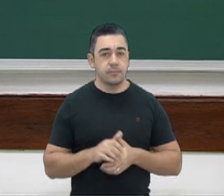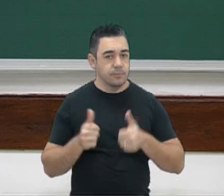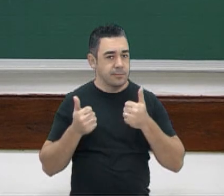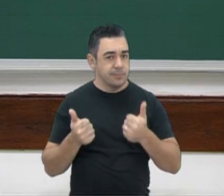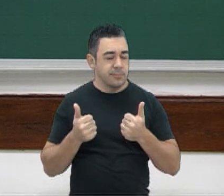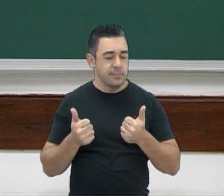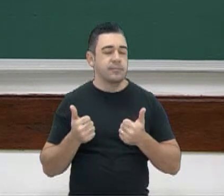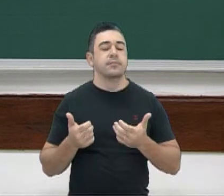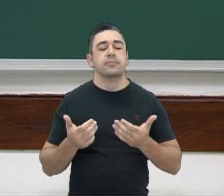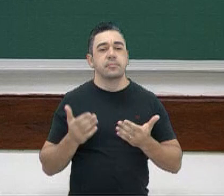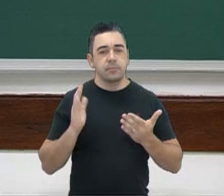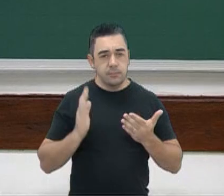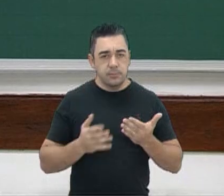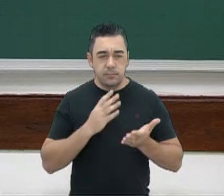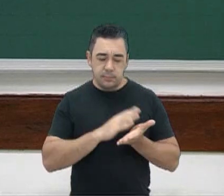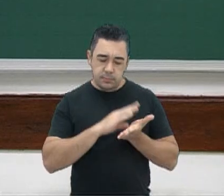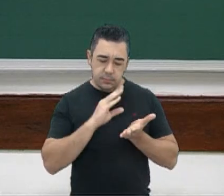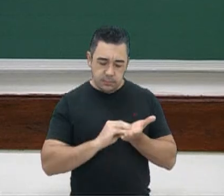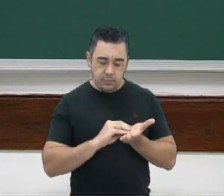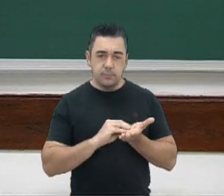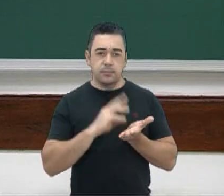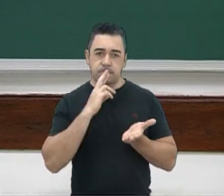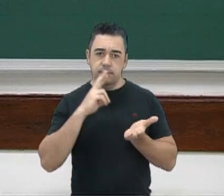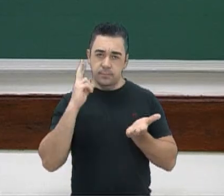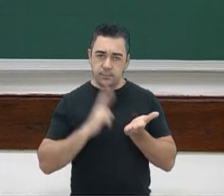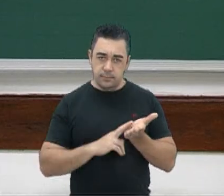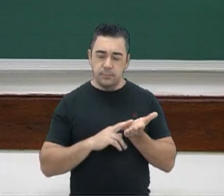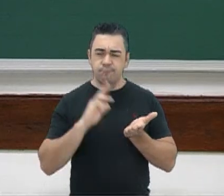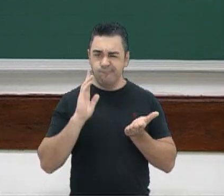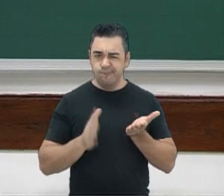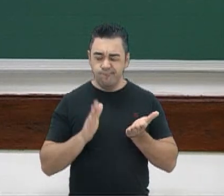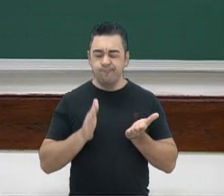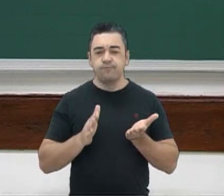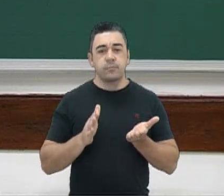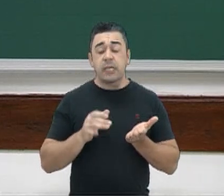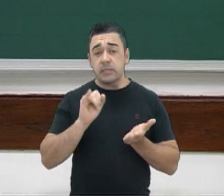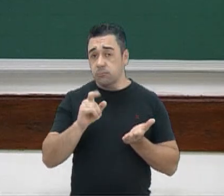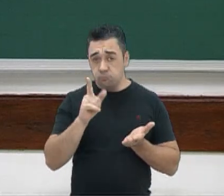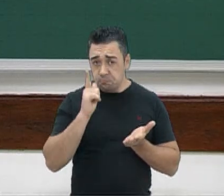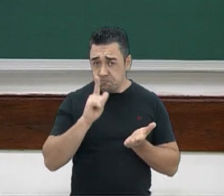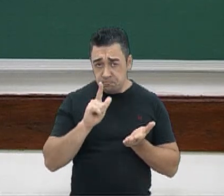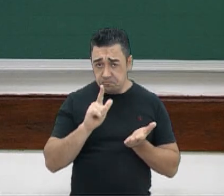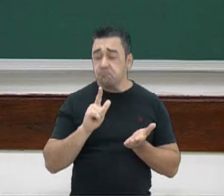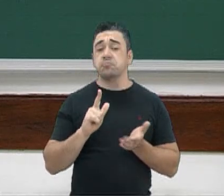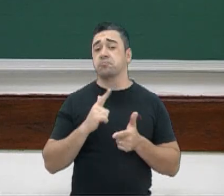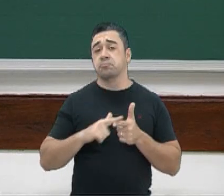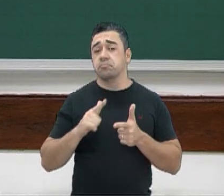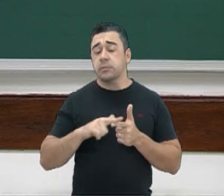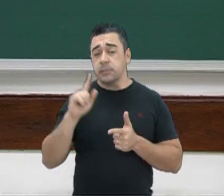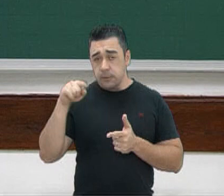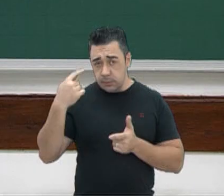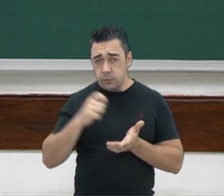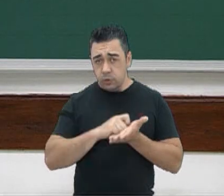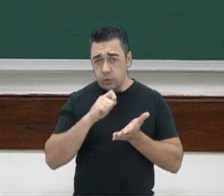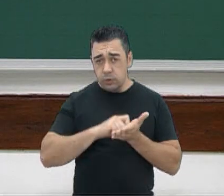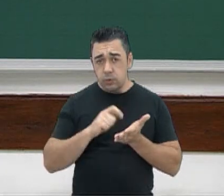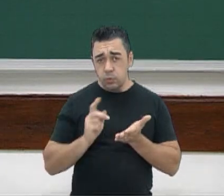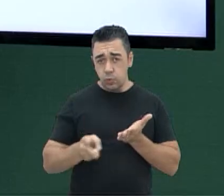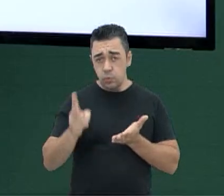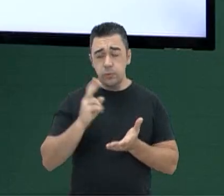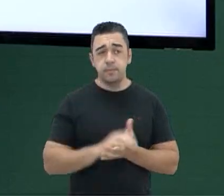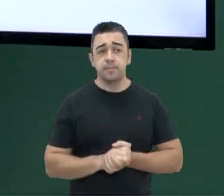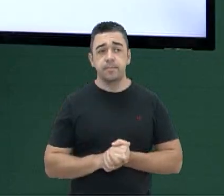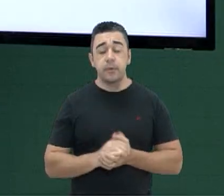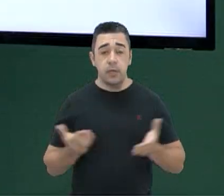Muito bem, estudante. Você já deve ter copiado. Caso você não tenha conseguido responder, depois você pode continuar a resolução deste exercício.